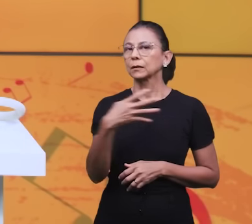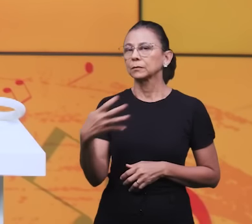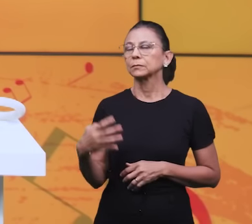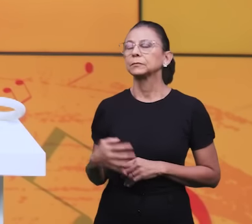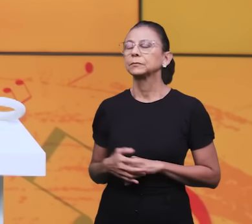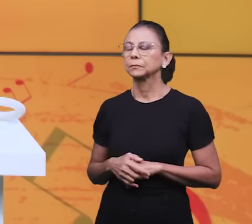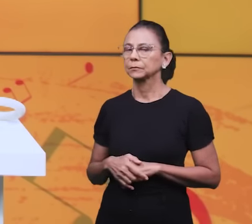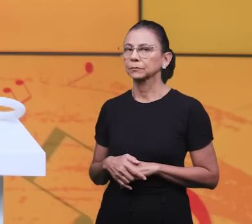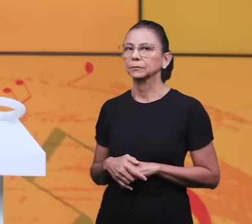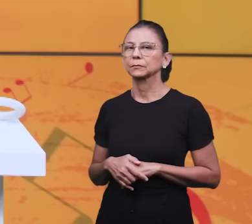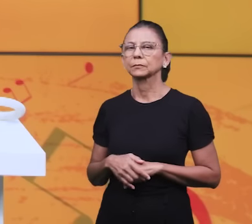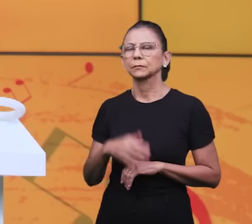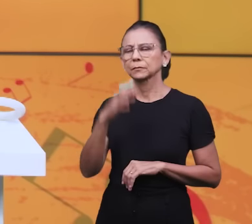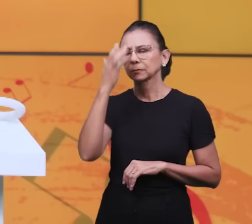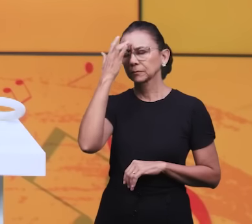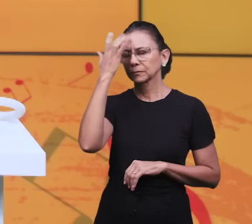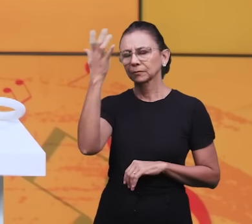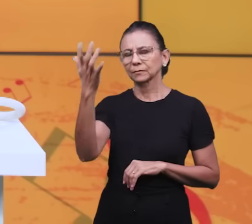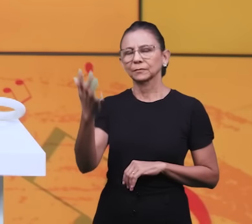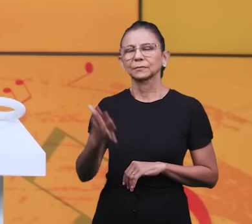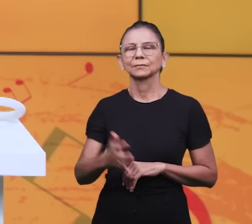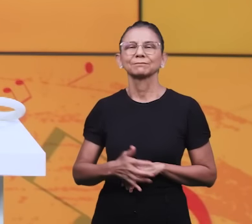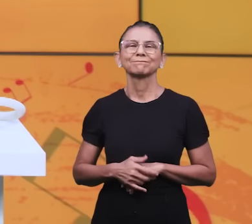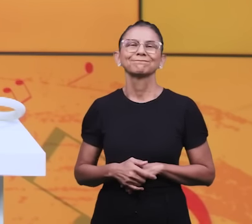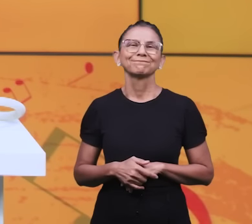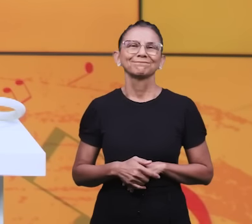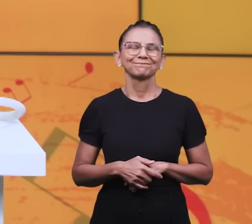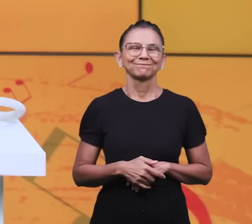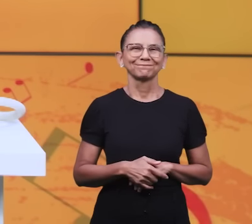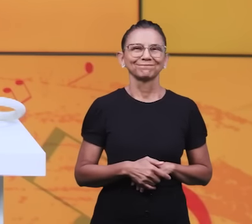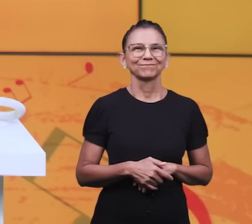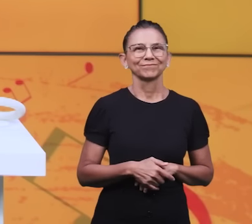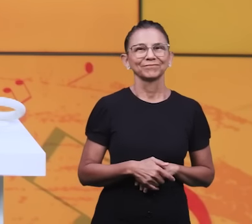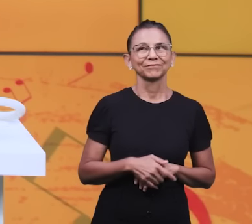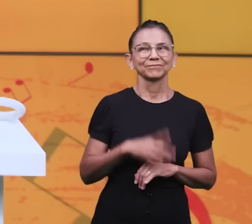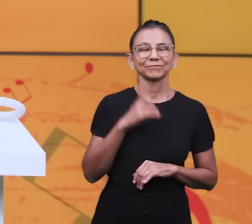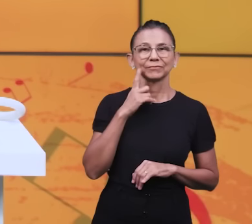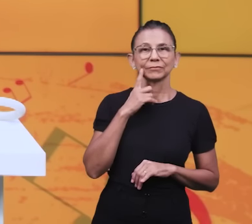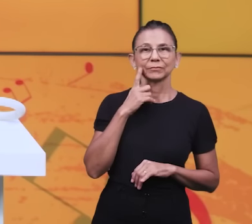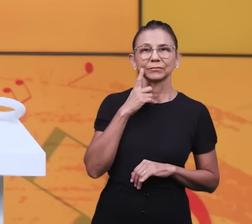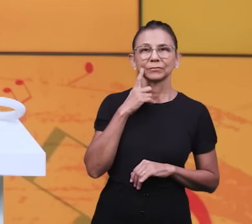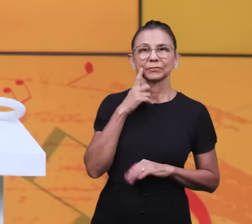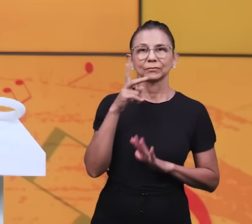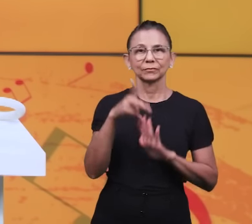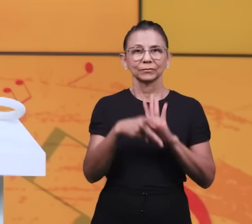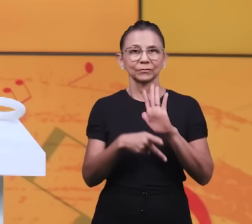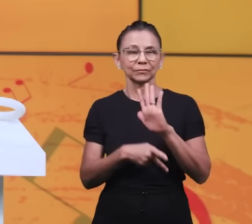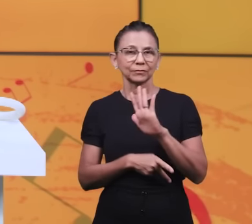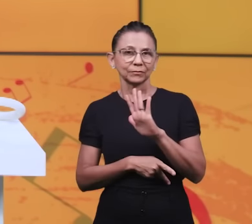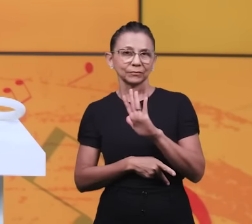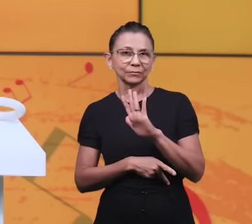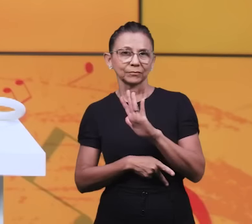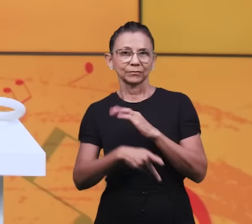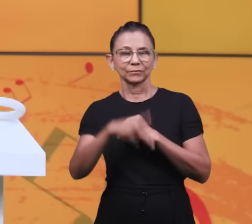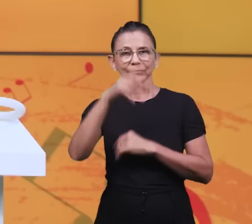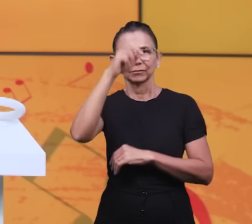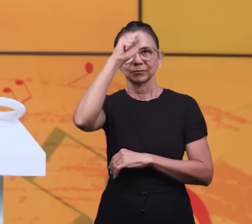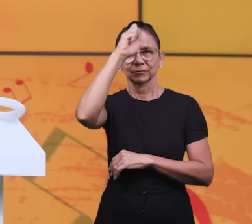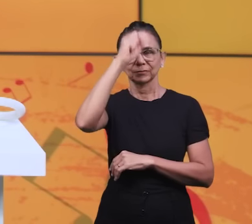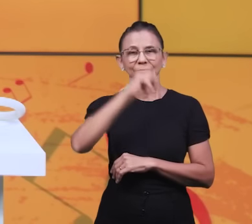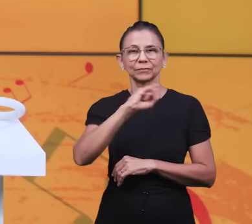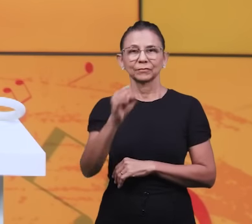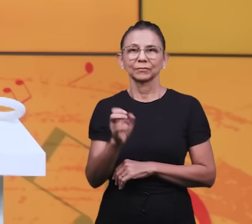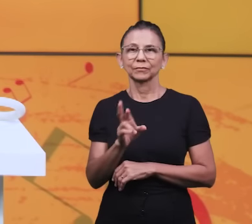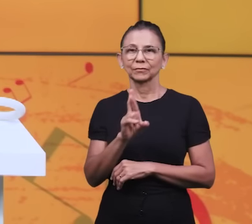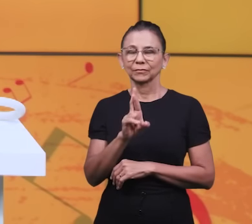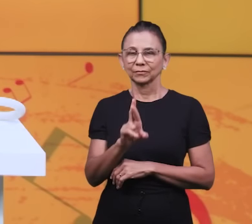partitura agora será mais facilitada vamos tocar conforme está no projeto aprendiz